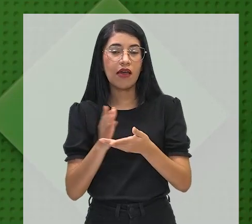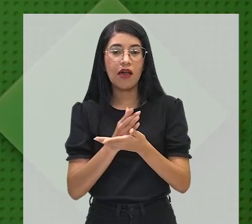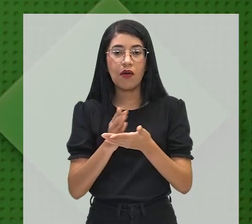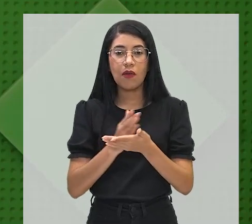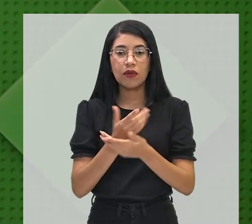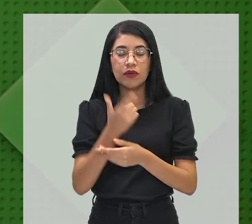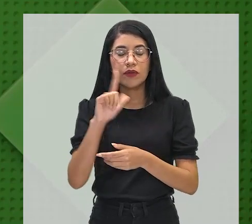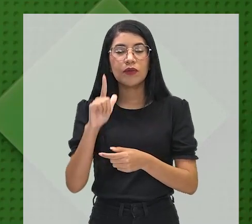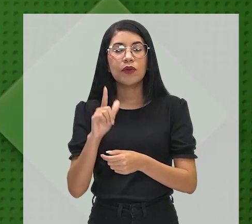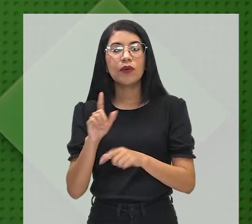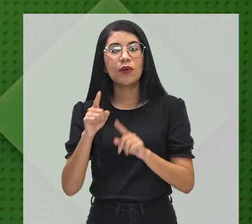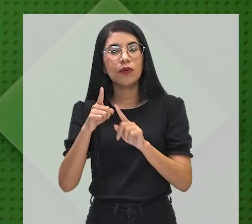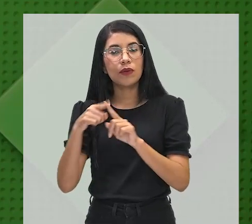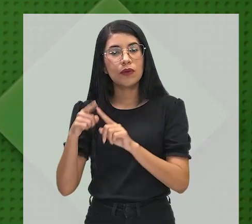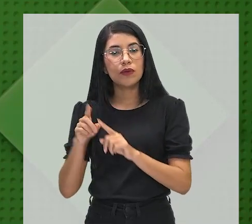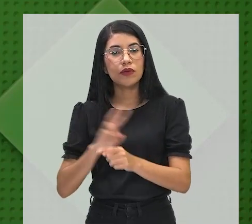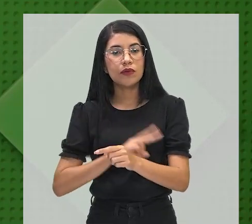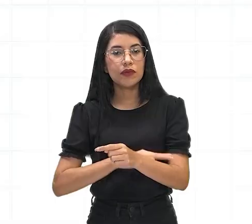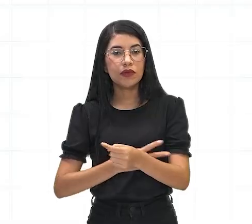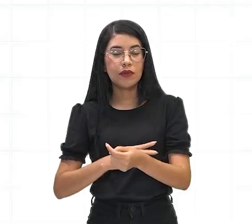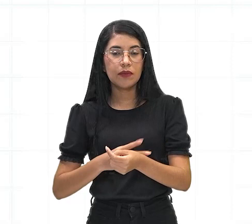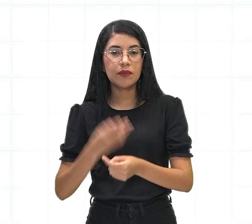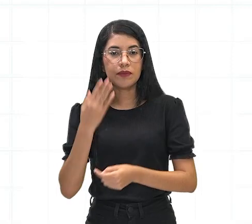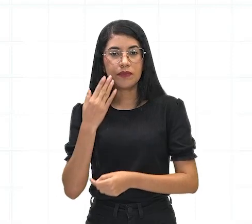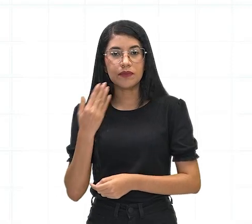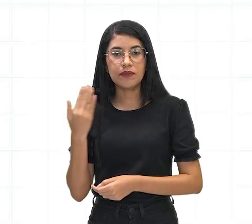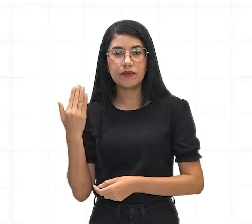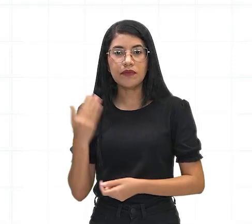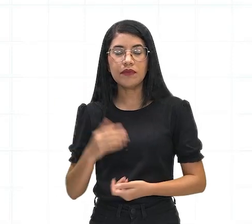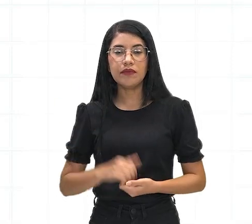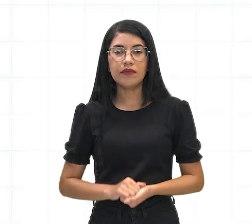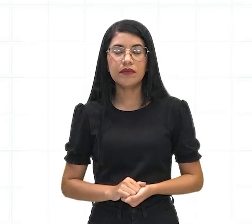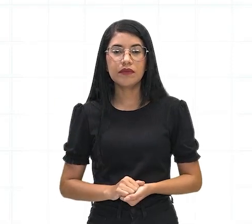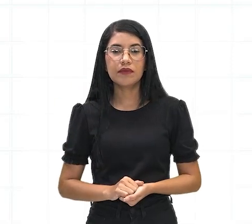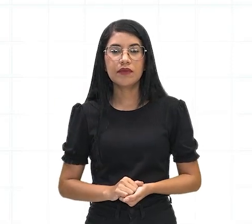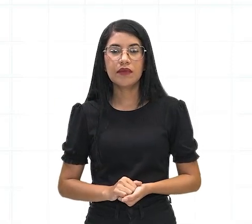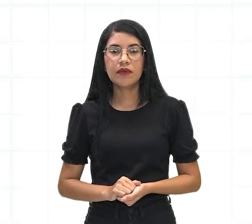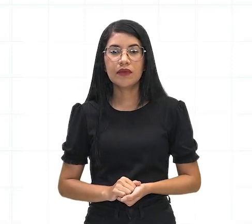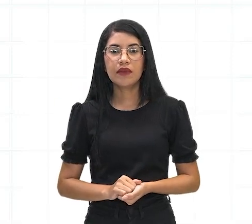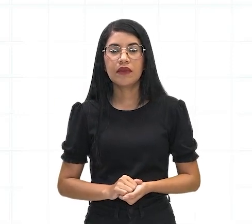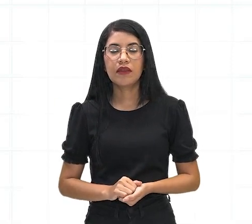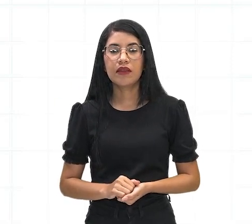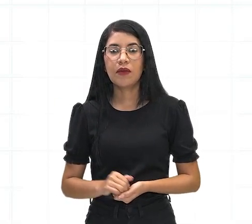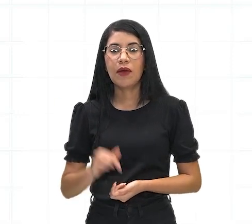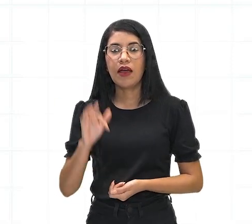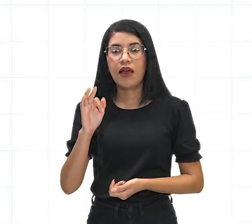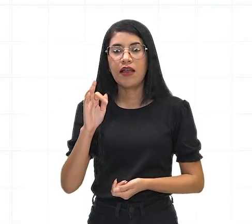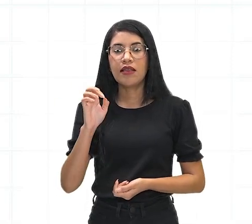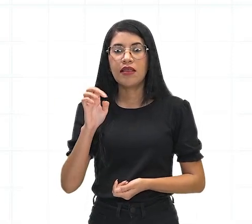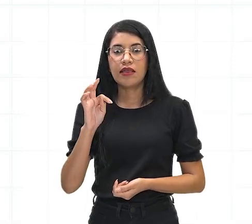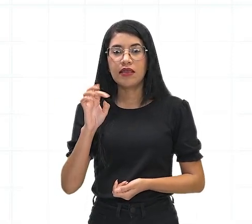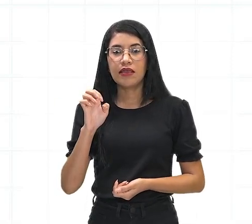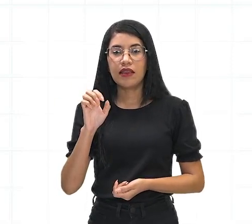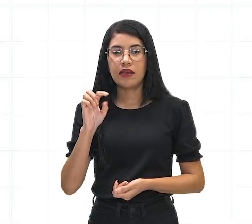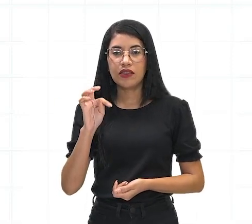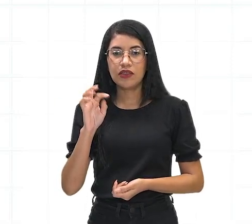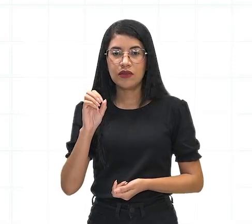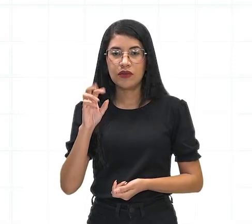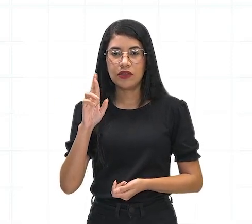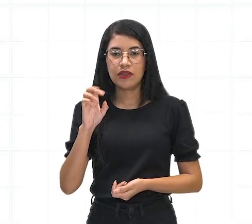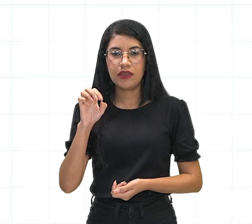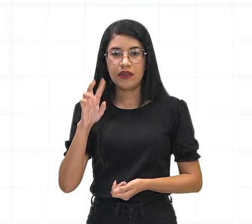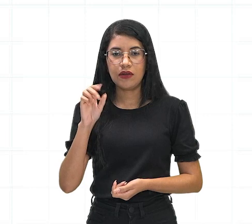secretar alguns outros hormônios. E olha só o que a gente vai ver. No caso da testosterona, ela vai ser a